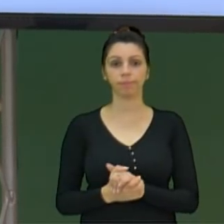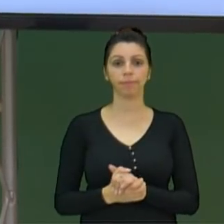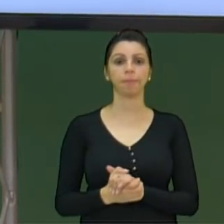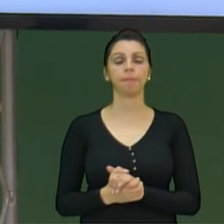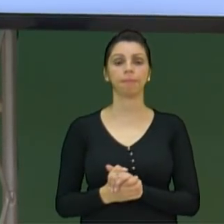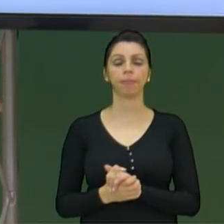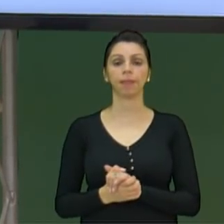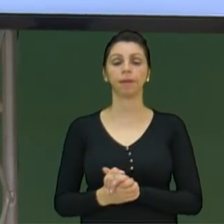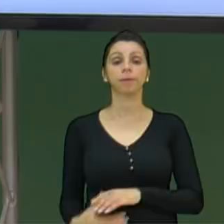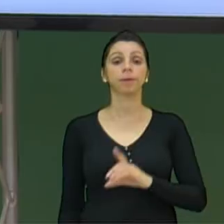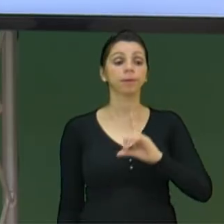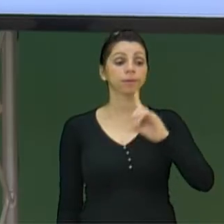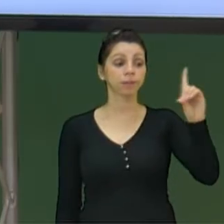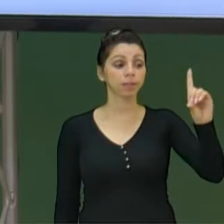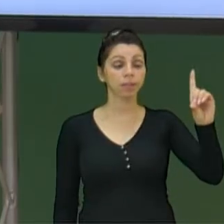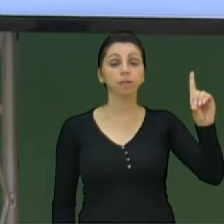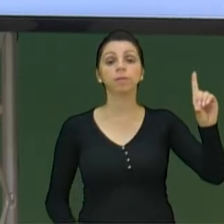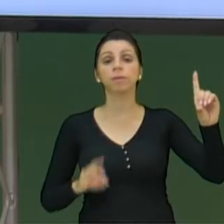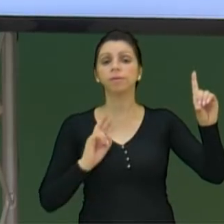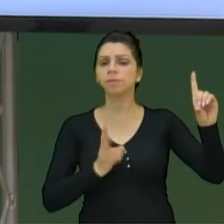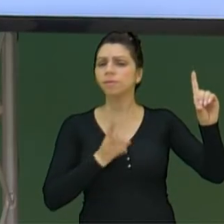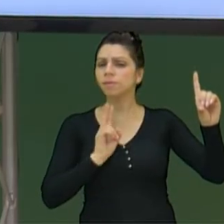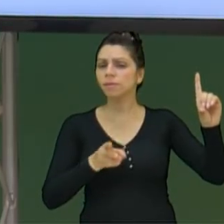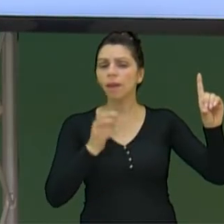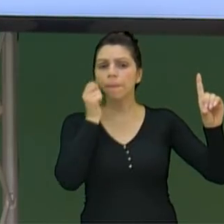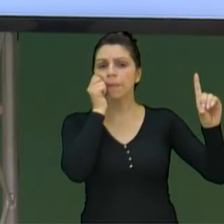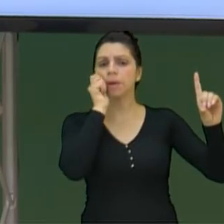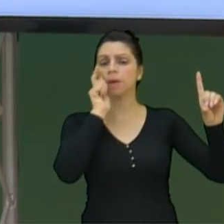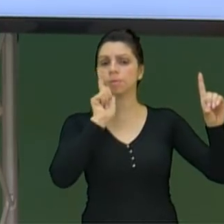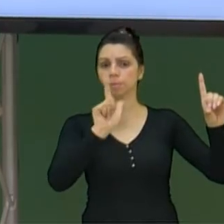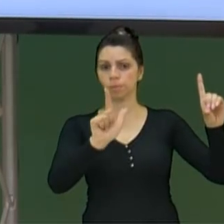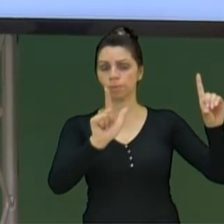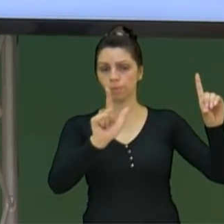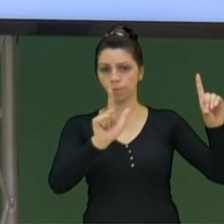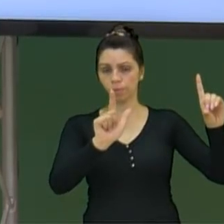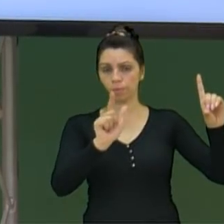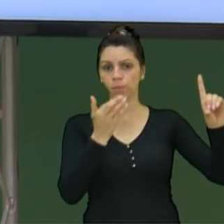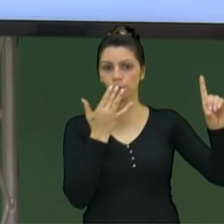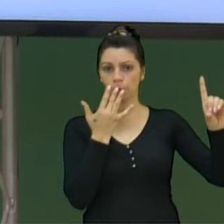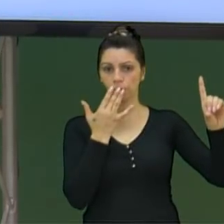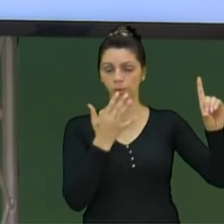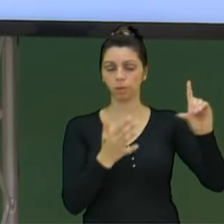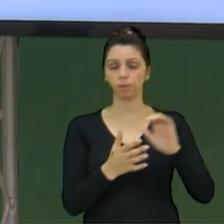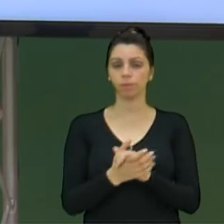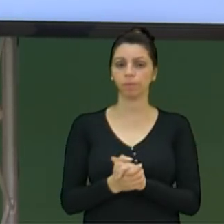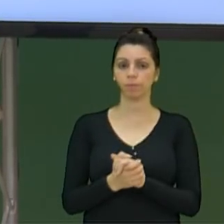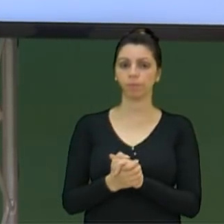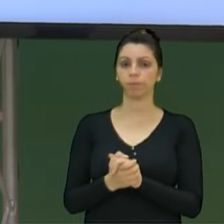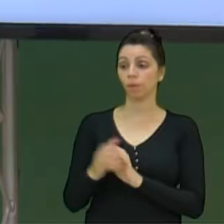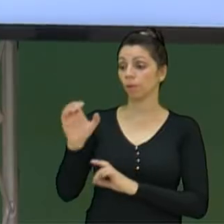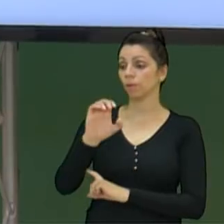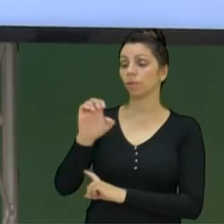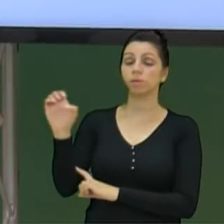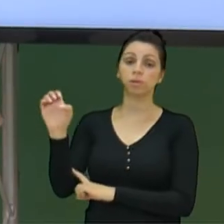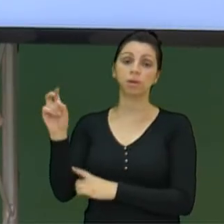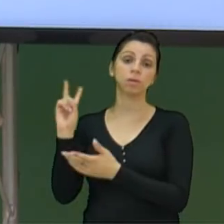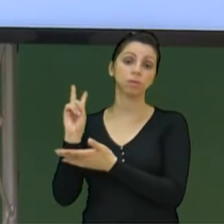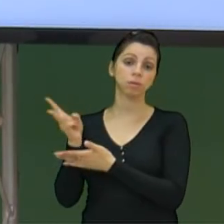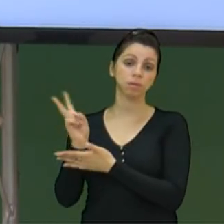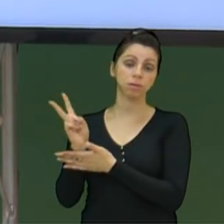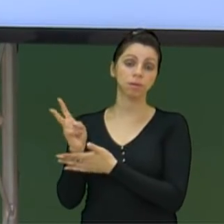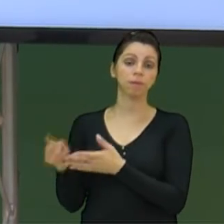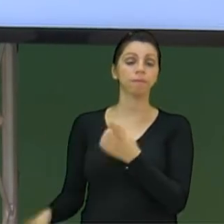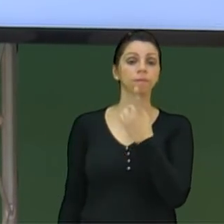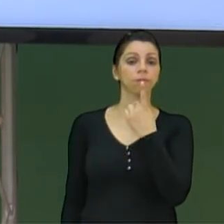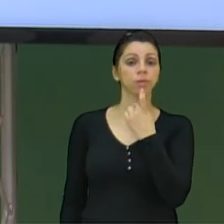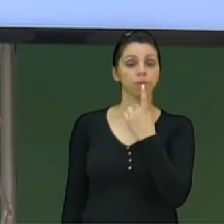a gente deixa ele sempre pintado de azul, porque é o sangue venoso, rico em gás carbônico. Enquanto que o lado esquerdo, ele sempre vai